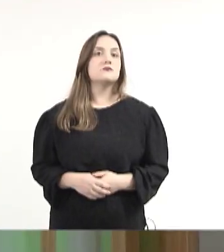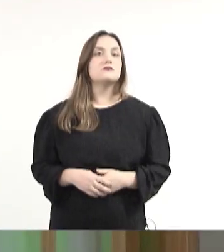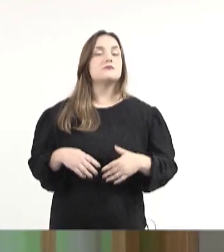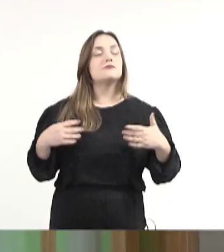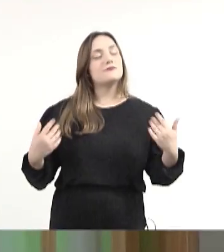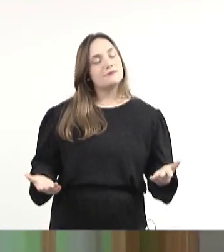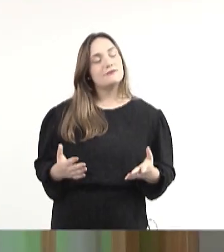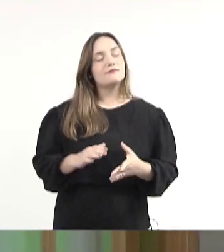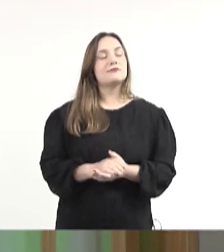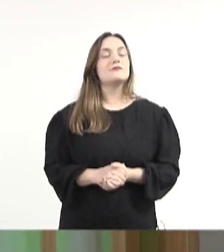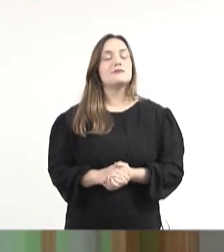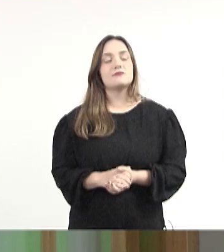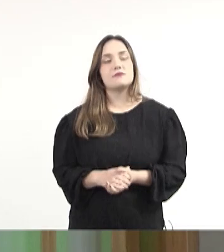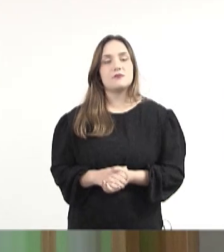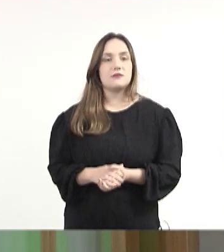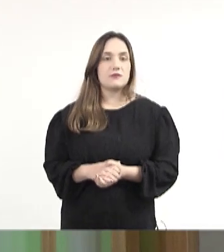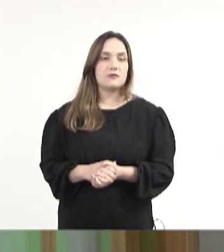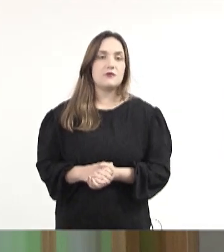Então tá aí,